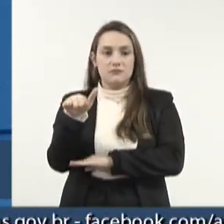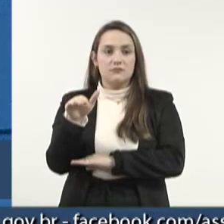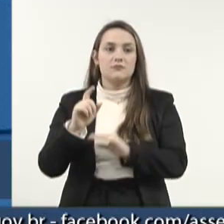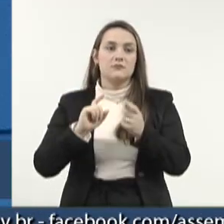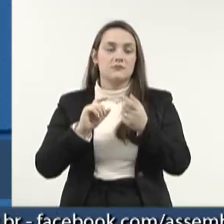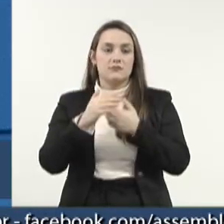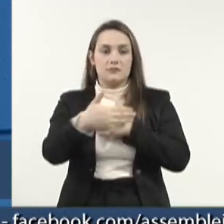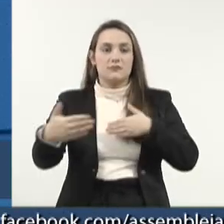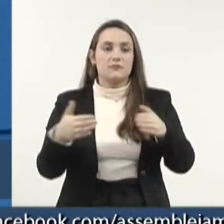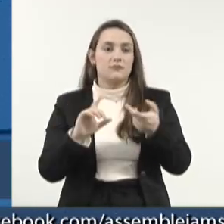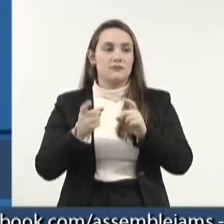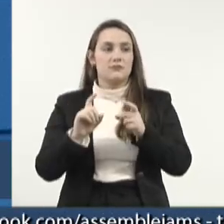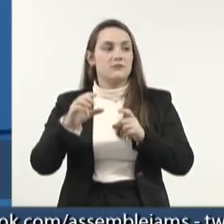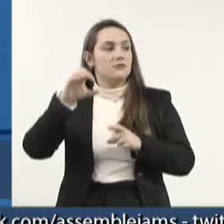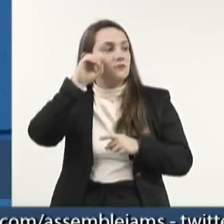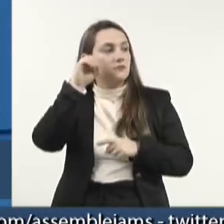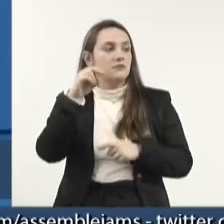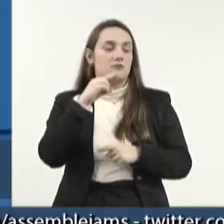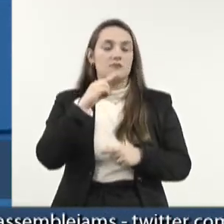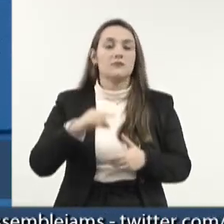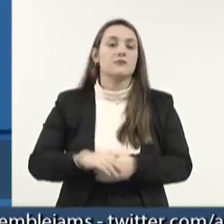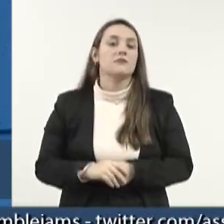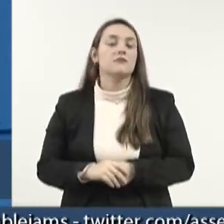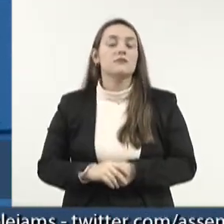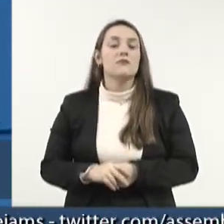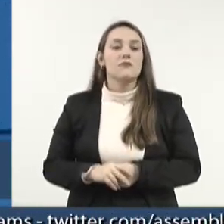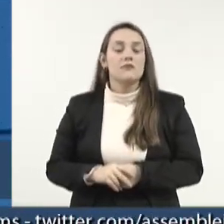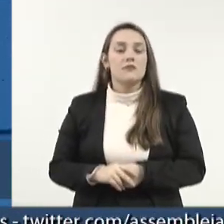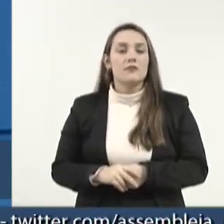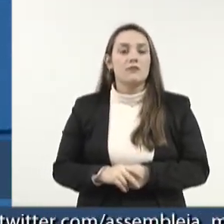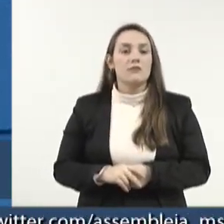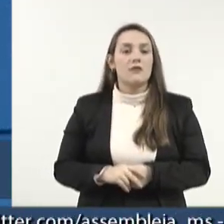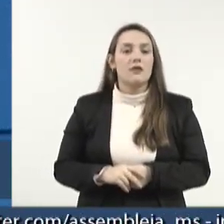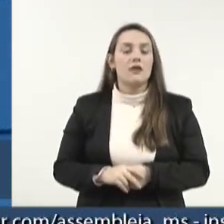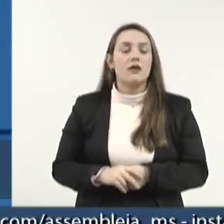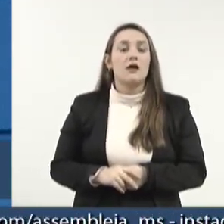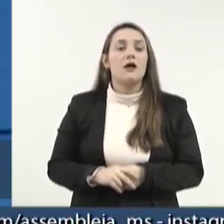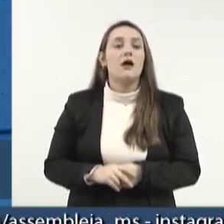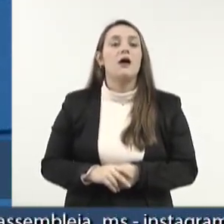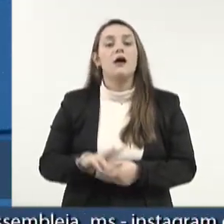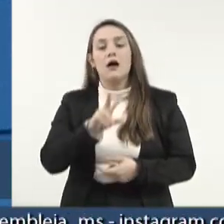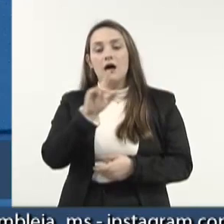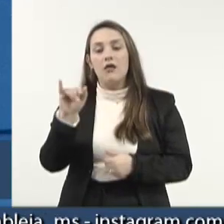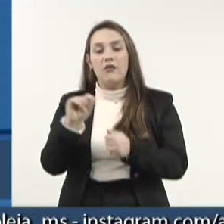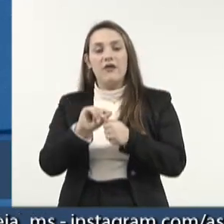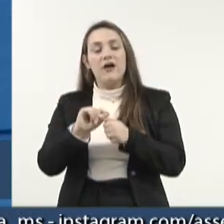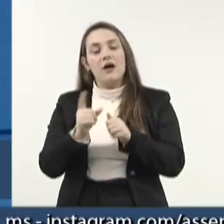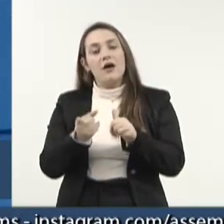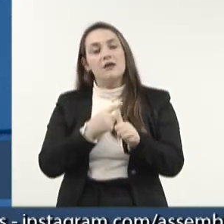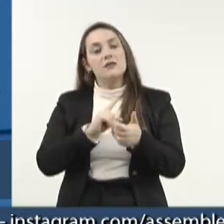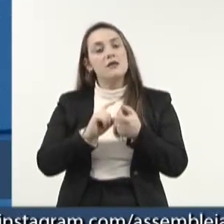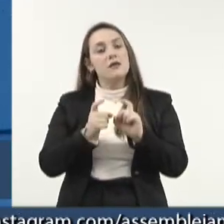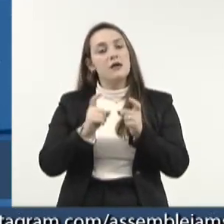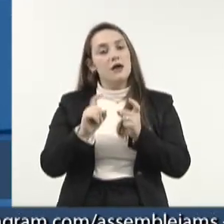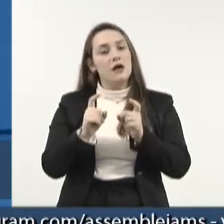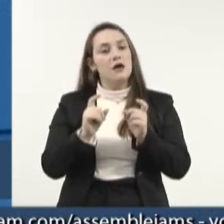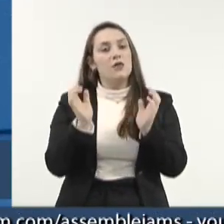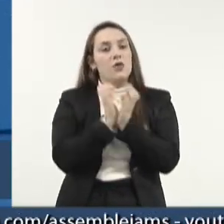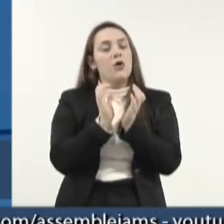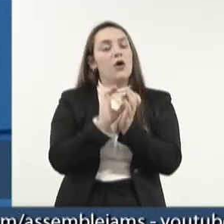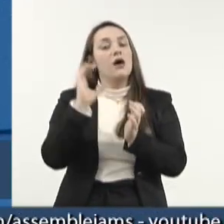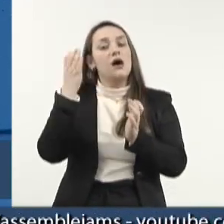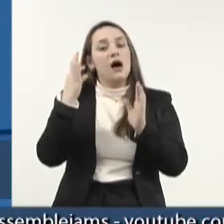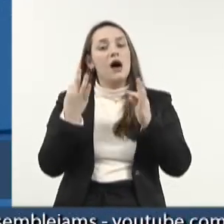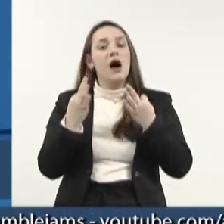reunião Onevan de Matos, nós estaremos fazendo a primeira reunião da Comissão de Ciência,